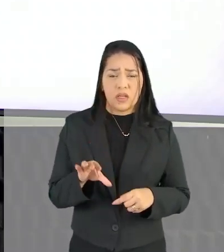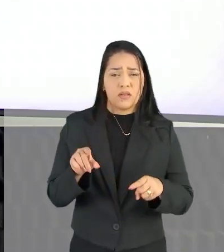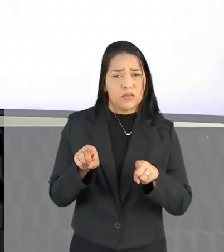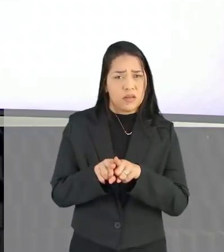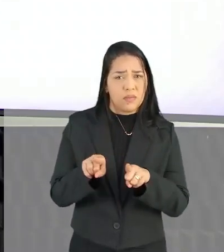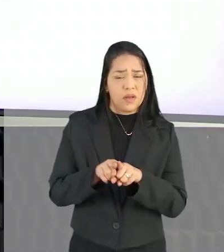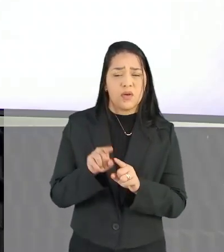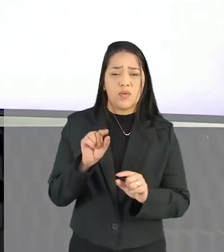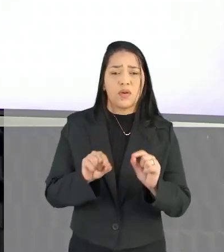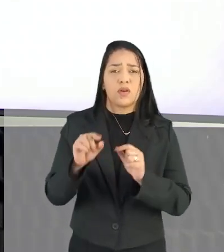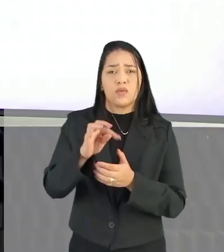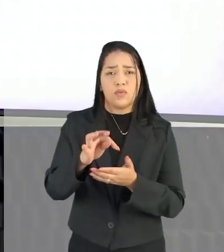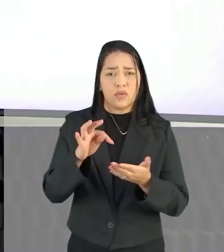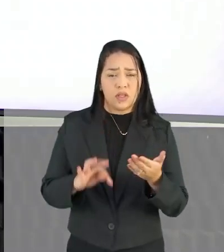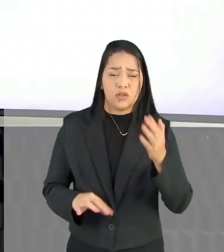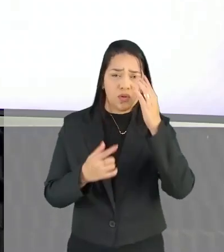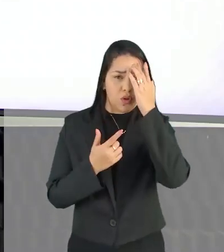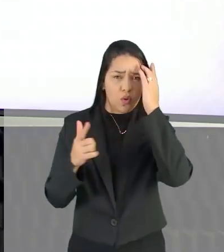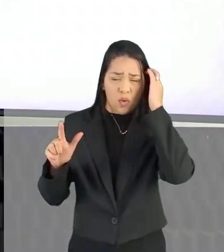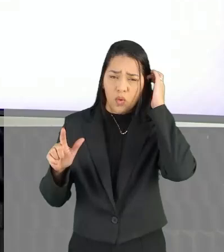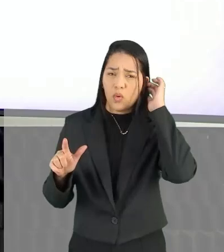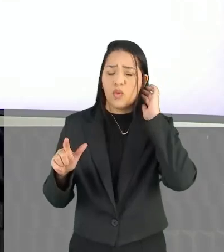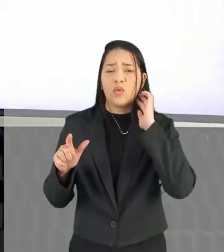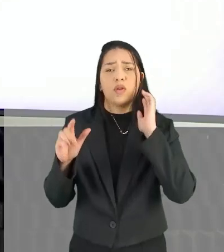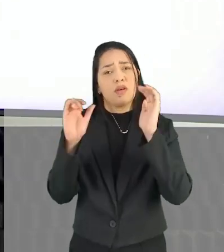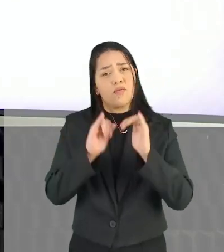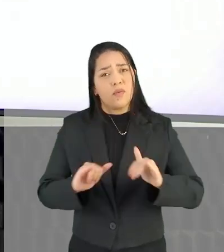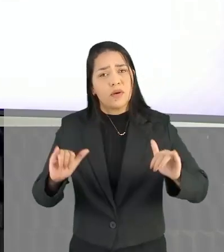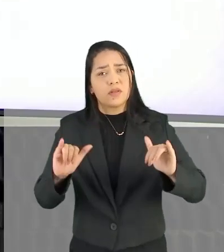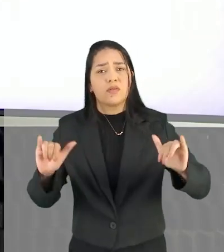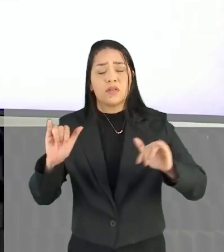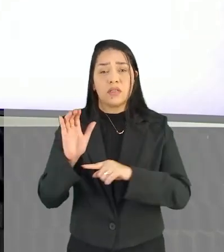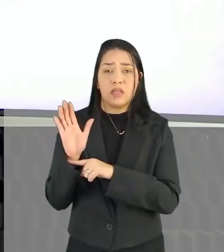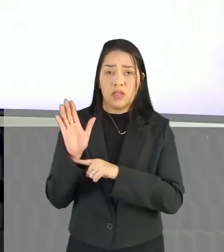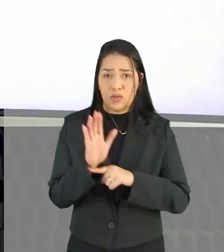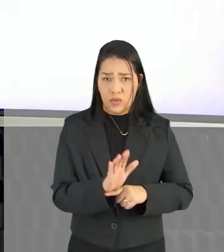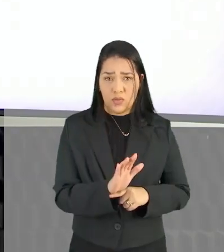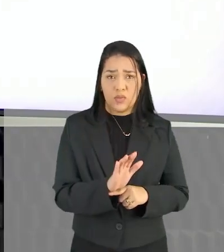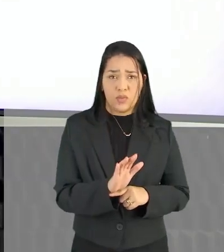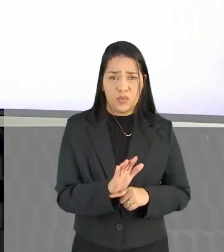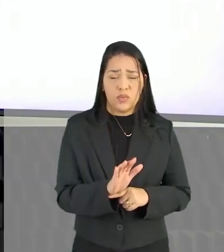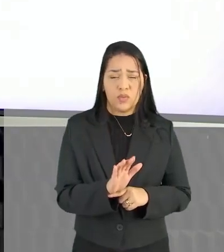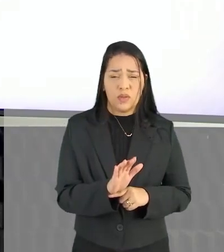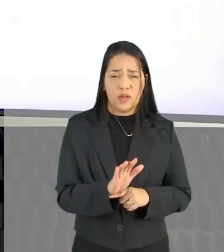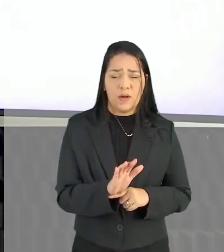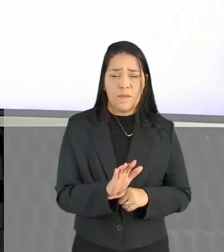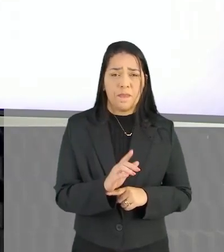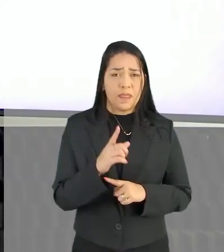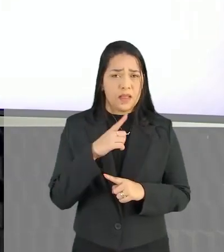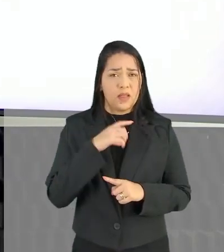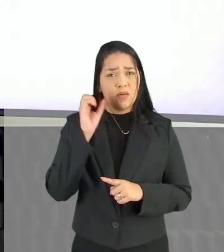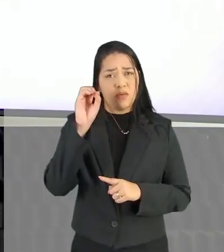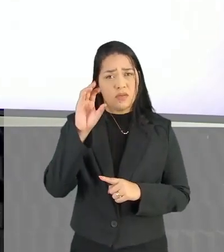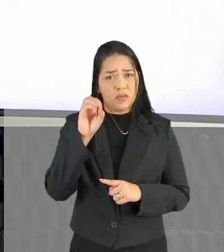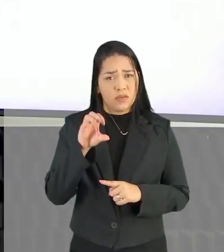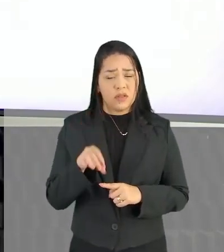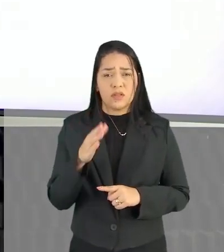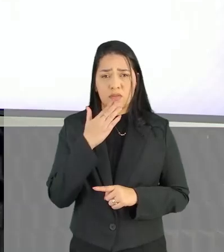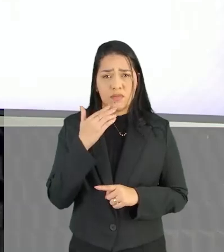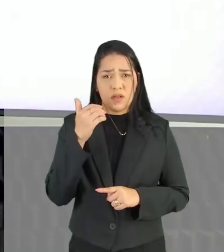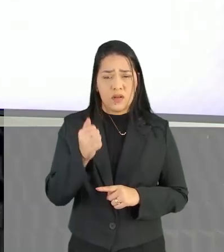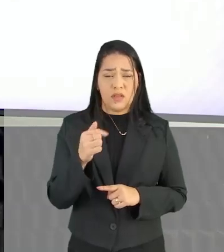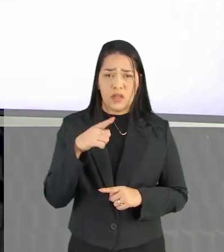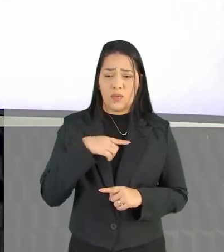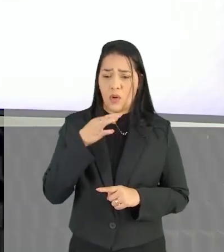lá no texto, no outro parágrafo, algumas informações que contribuem para, de alguma forma, ter um trânsito melhor e no final ele dá